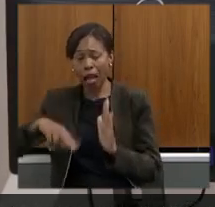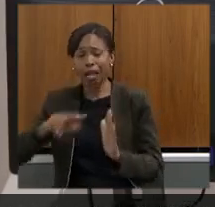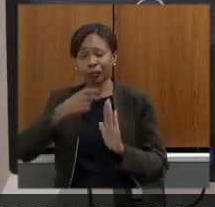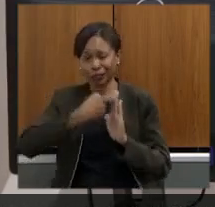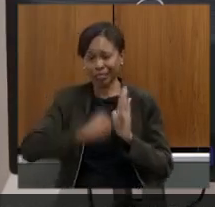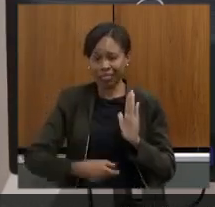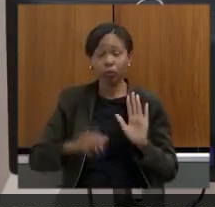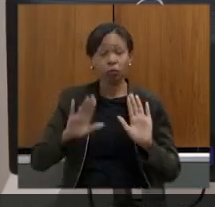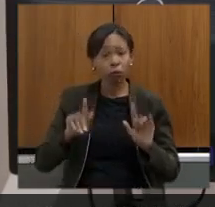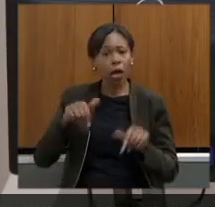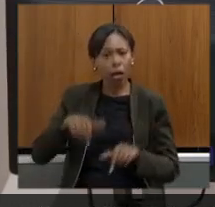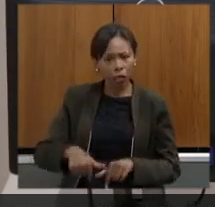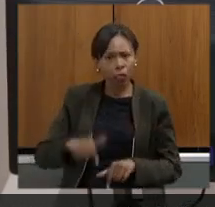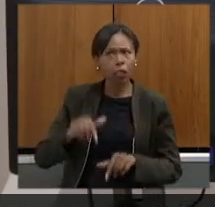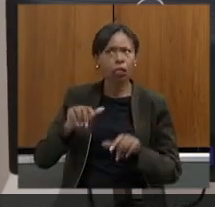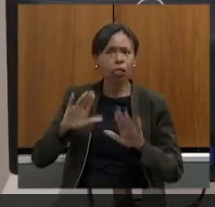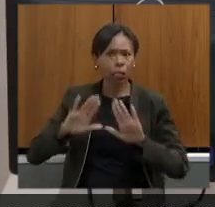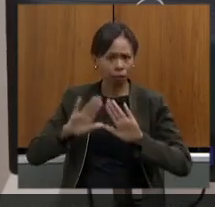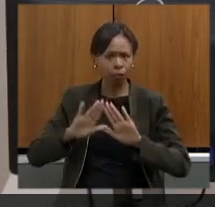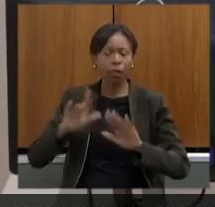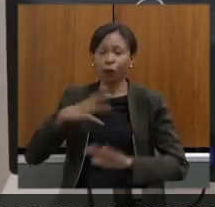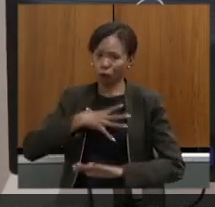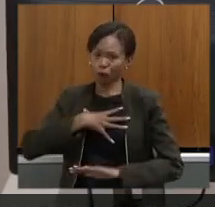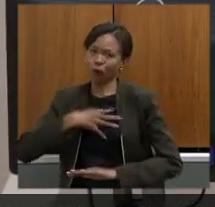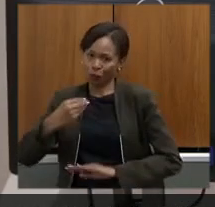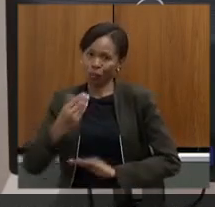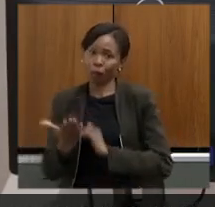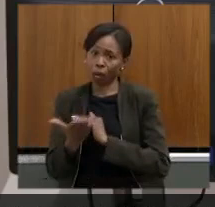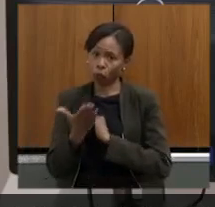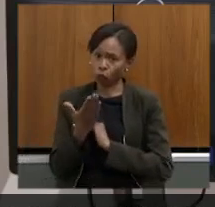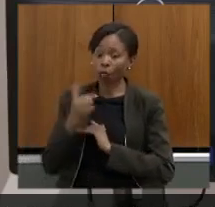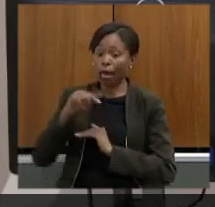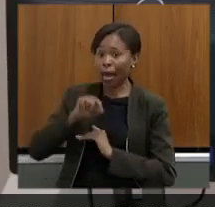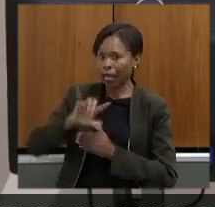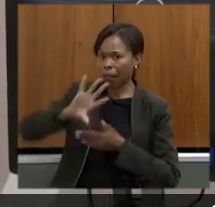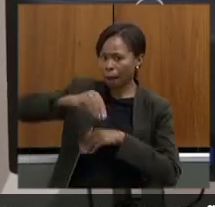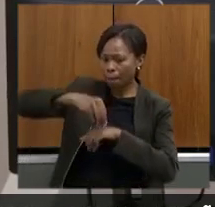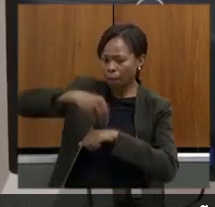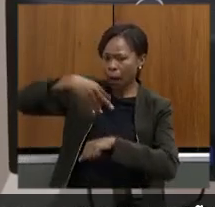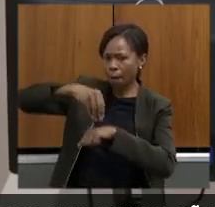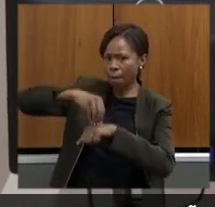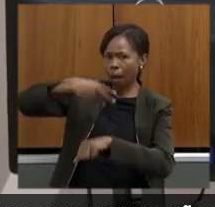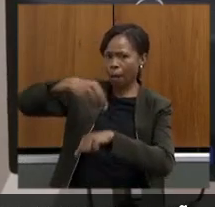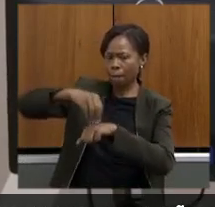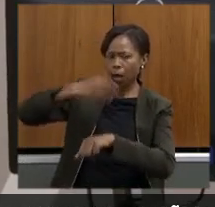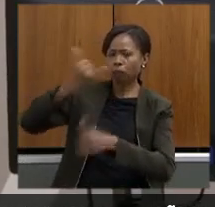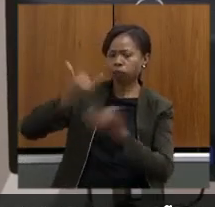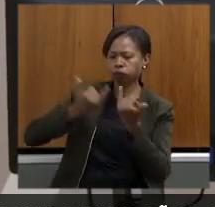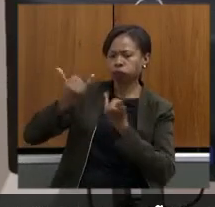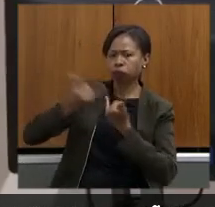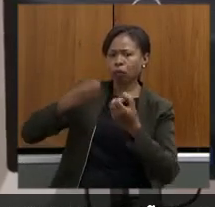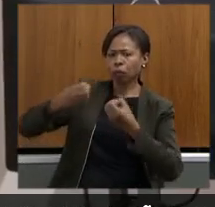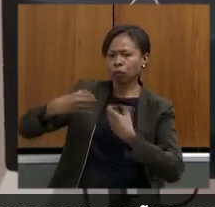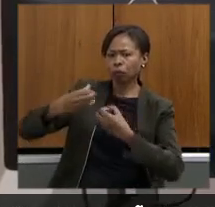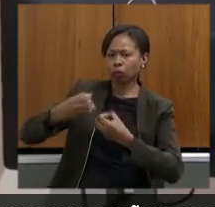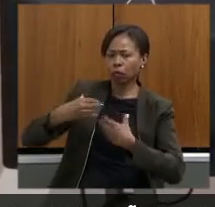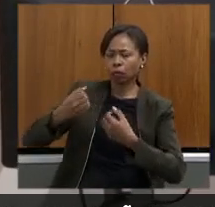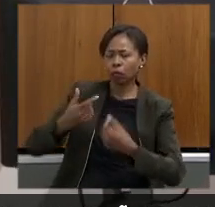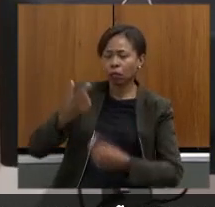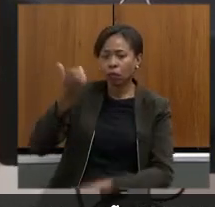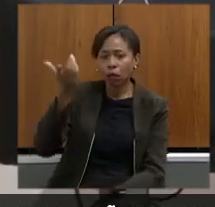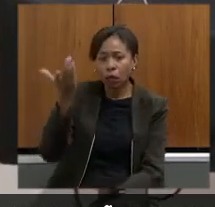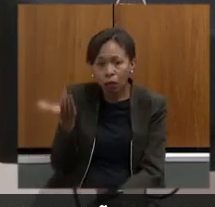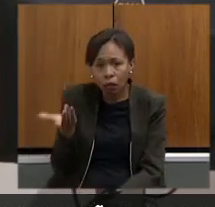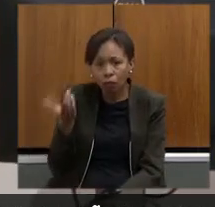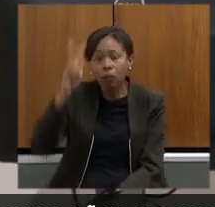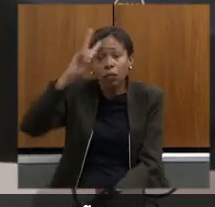das minhas filhas aqui na casa tem filho aqui então elas vão me passando as coisas né a memória a memória Gente